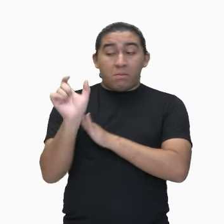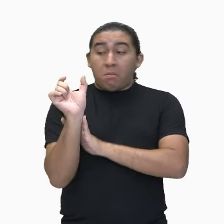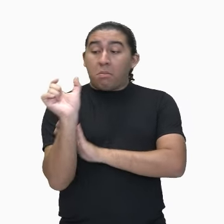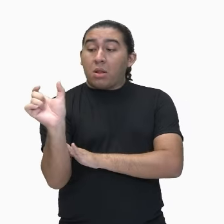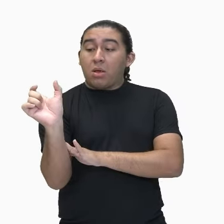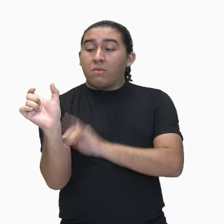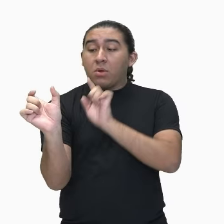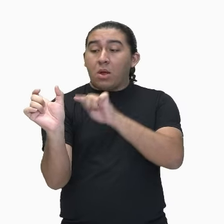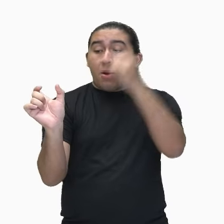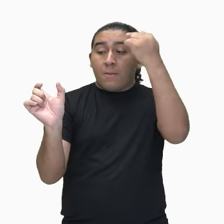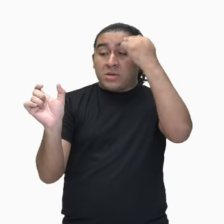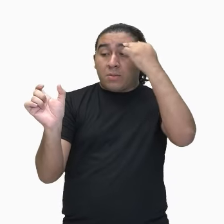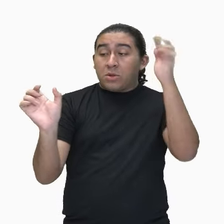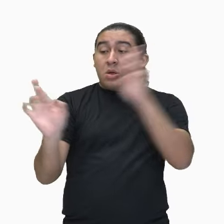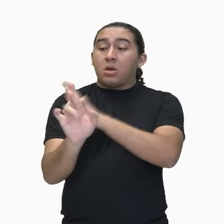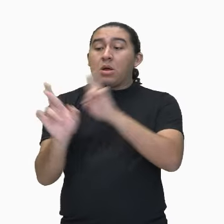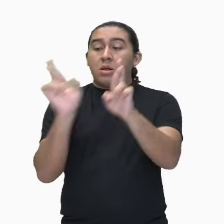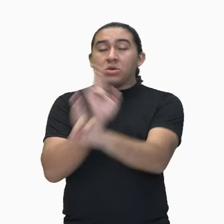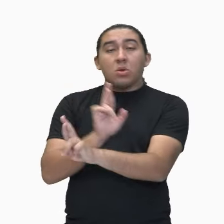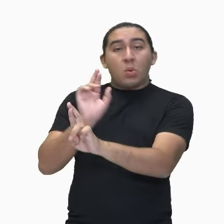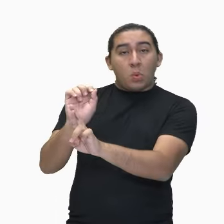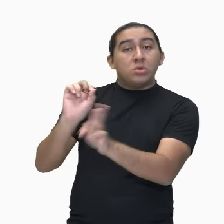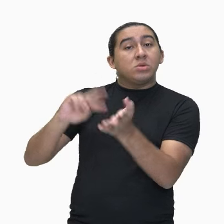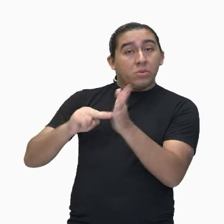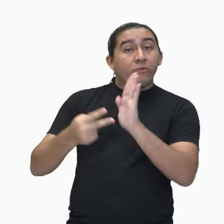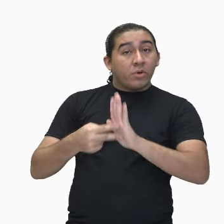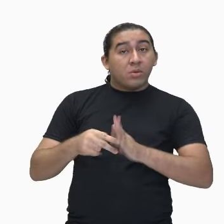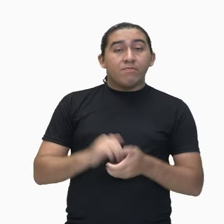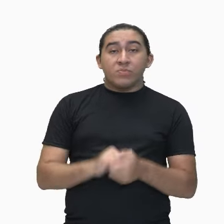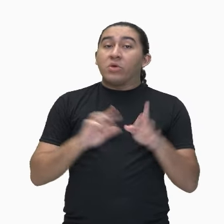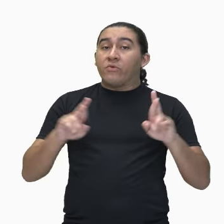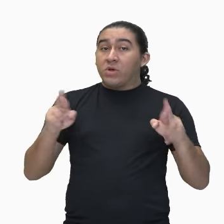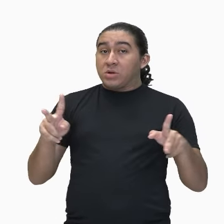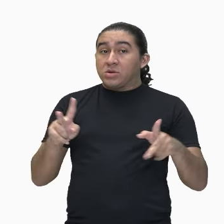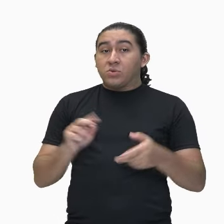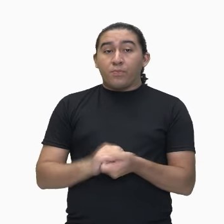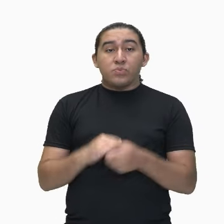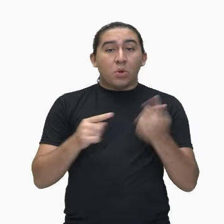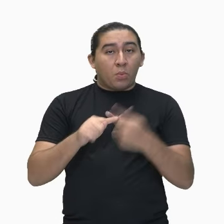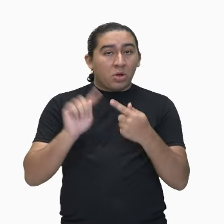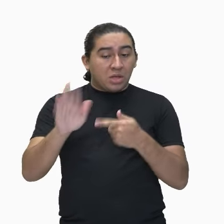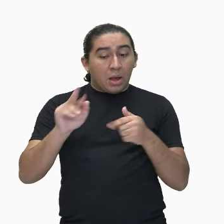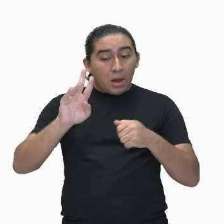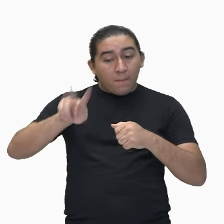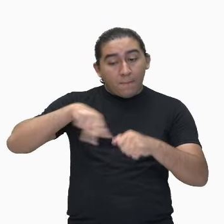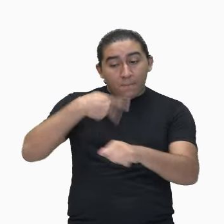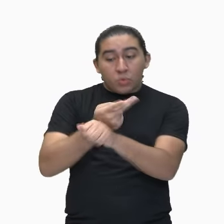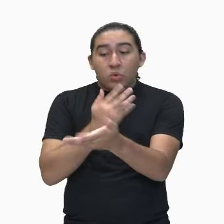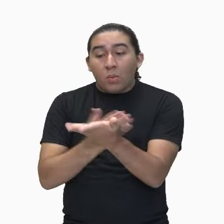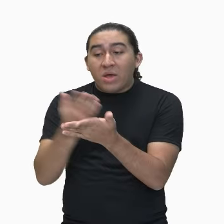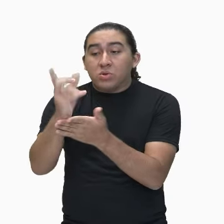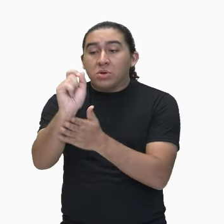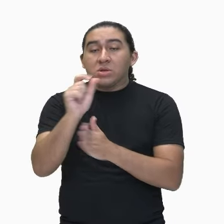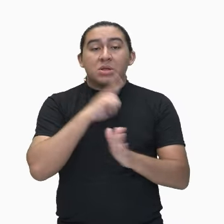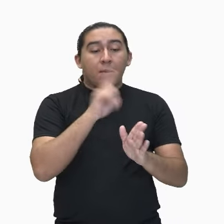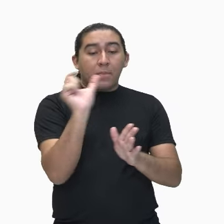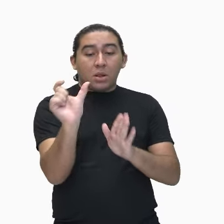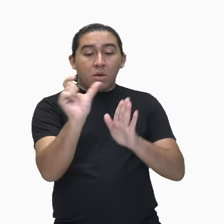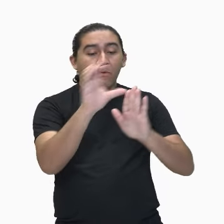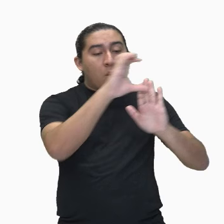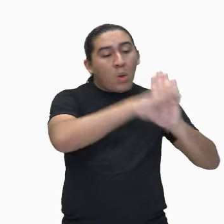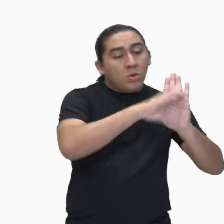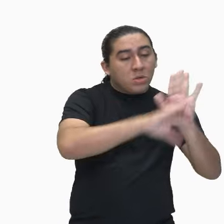daquilo que eu penso sobre o que é a coisa. Então é diferente, por quê? Porque a partir daí eu começo a conceituar as